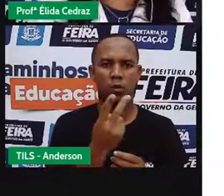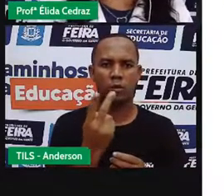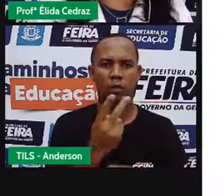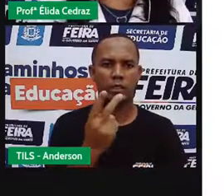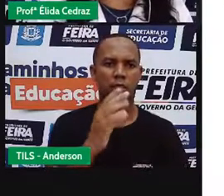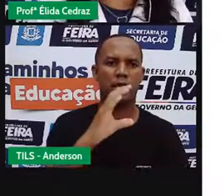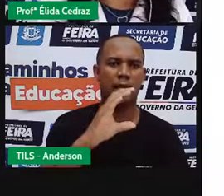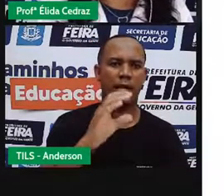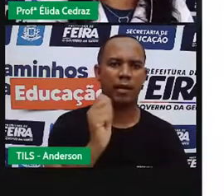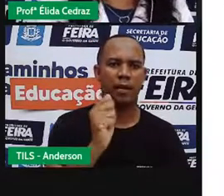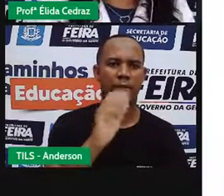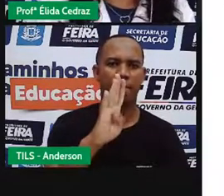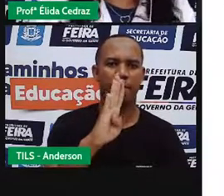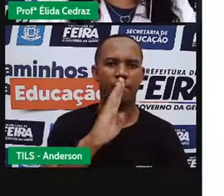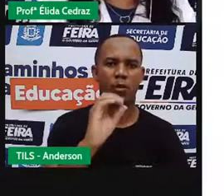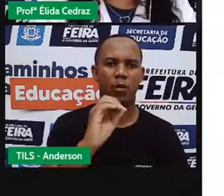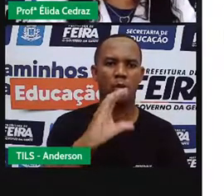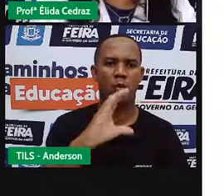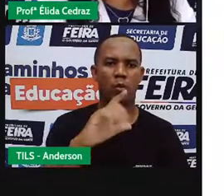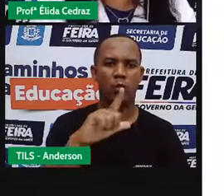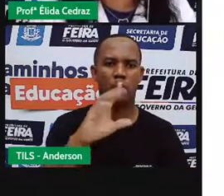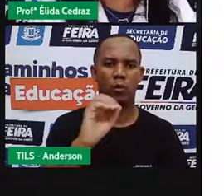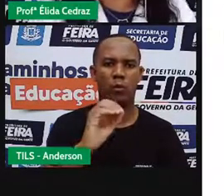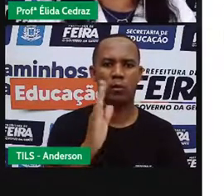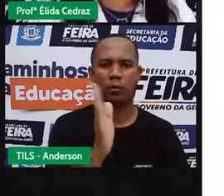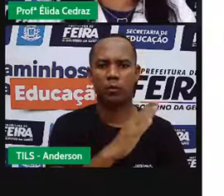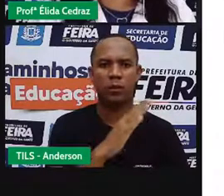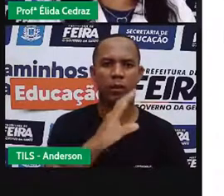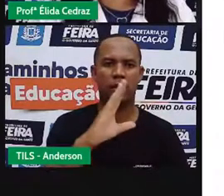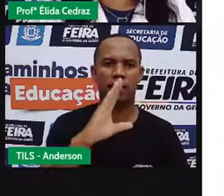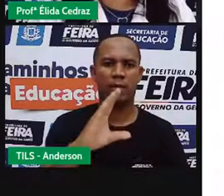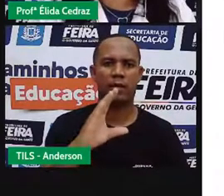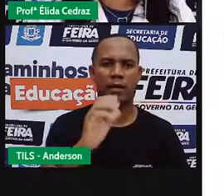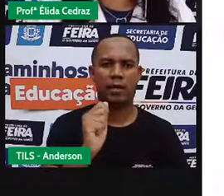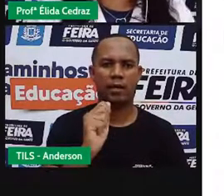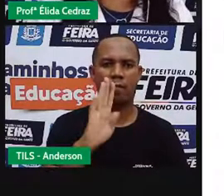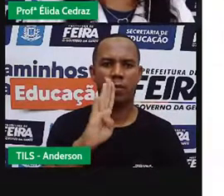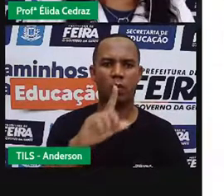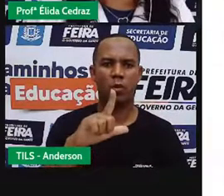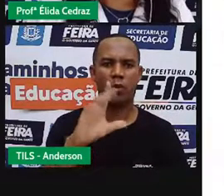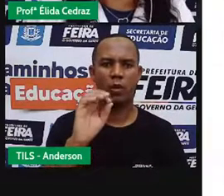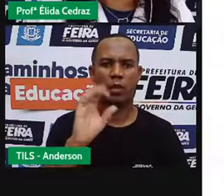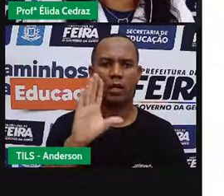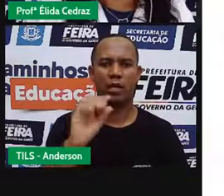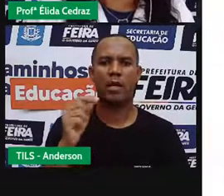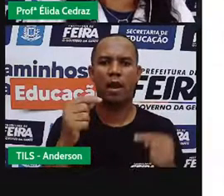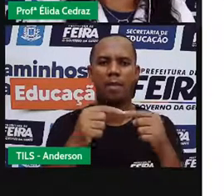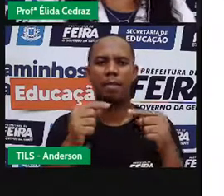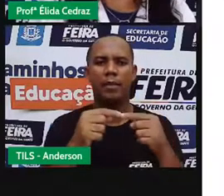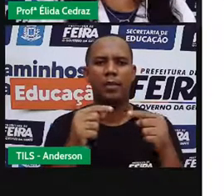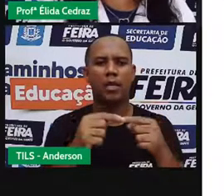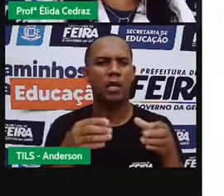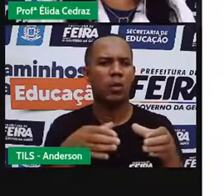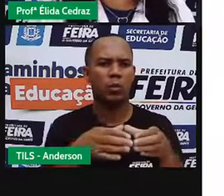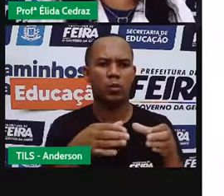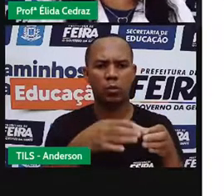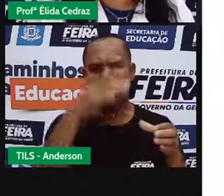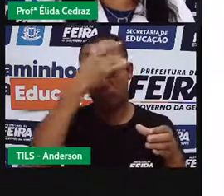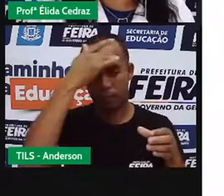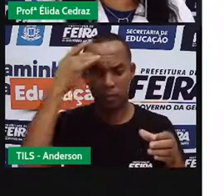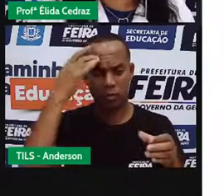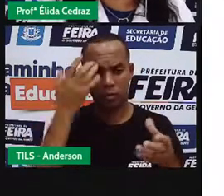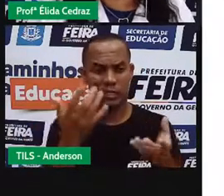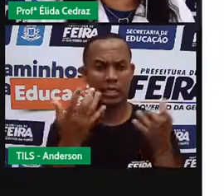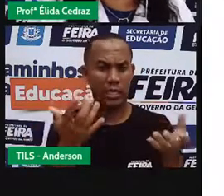da independência da Bahia, pois eles representam todos os cidadãos que lutaram e se sacrificaram para sermos livres do